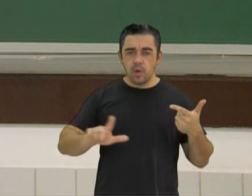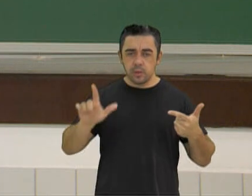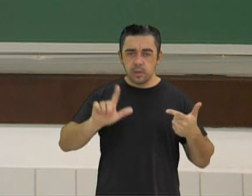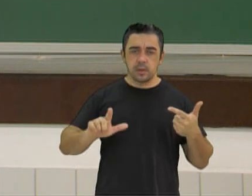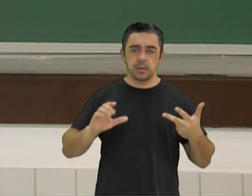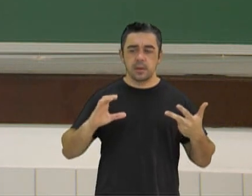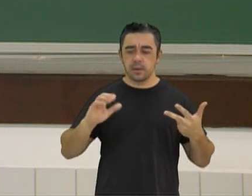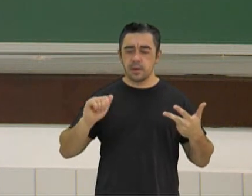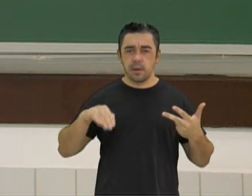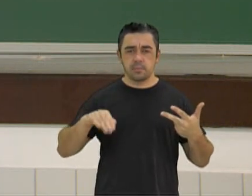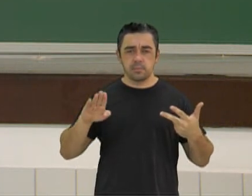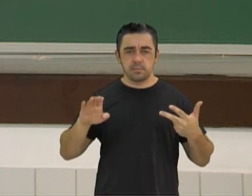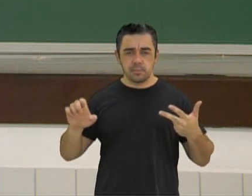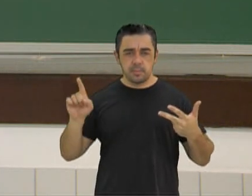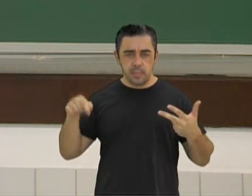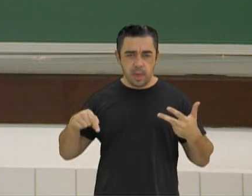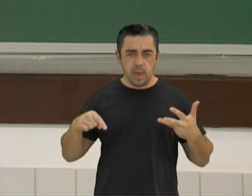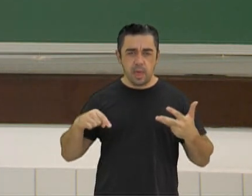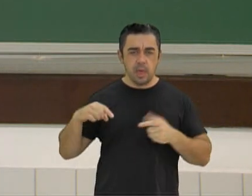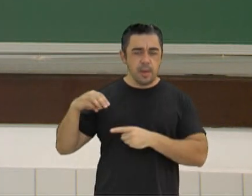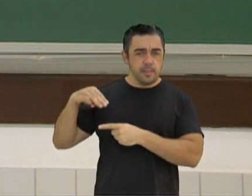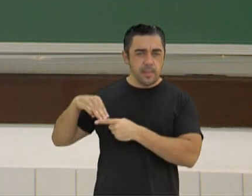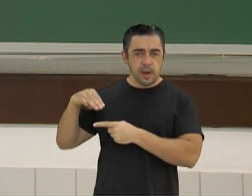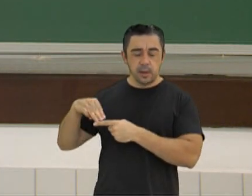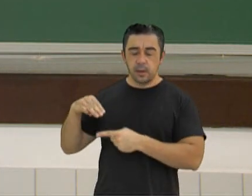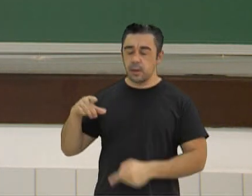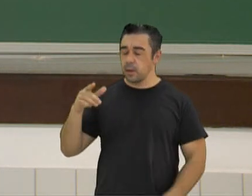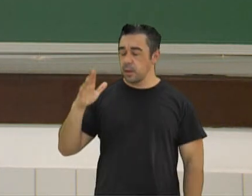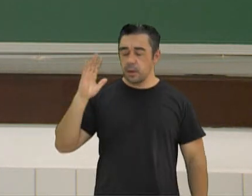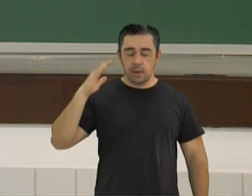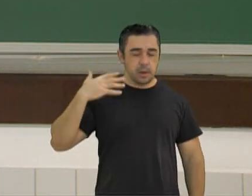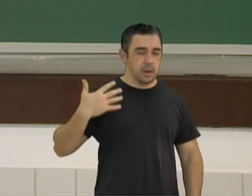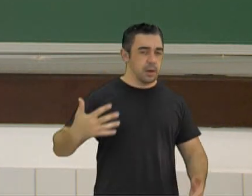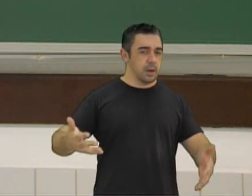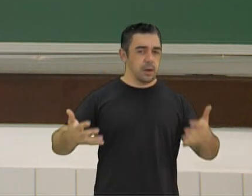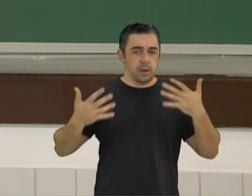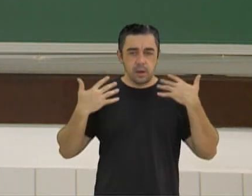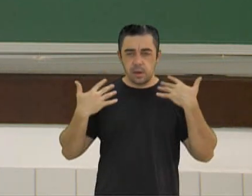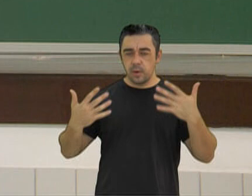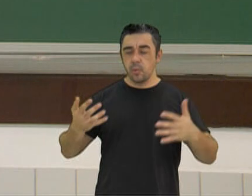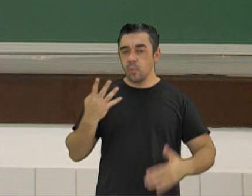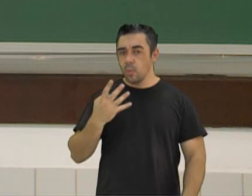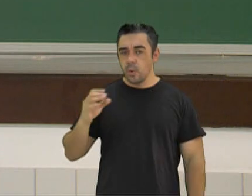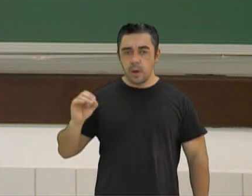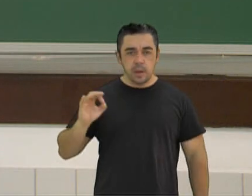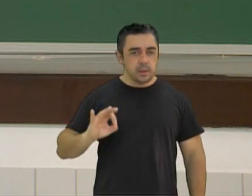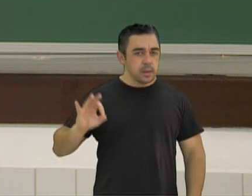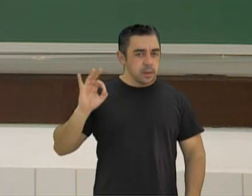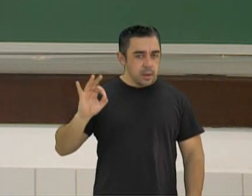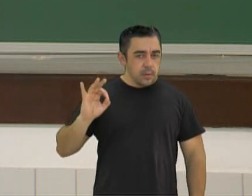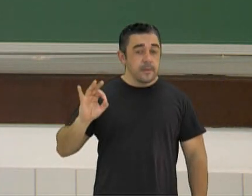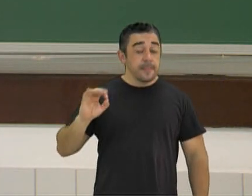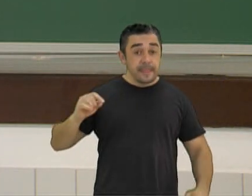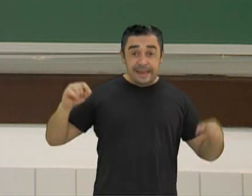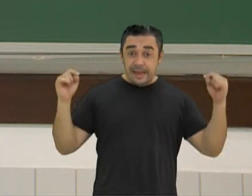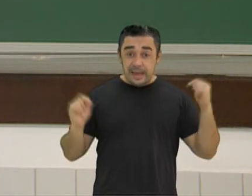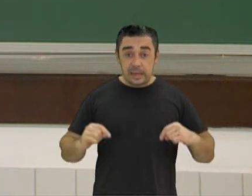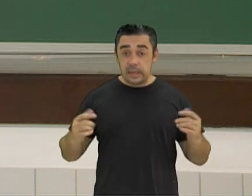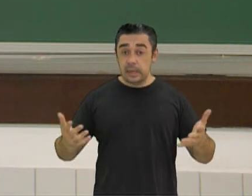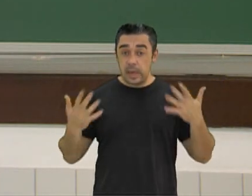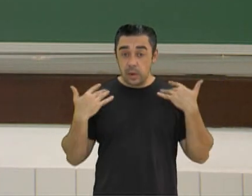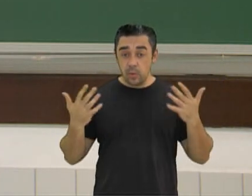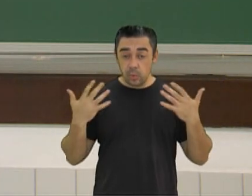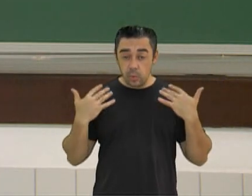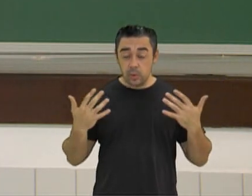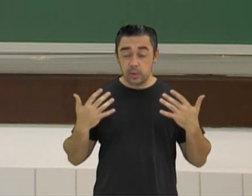Cambé, Maringá. Bom, Maringá faz 40 graus na sombra, né, velho? Quando tá quente, que o bicho pega. Então aqui já tá calor,